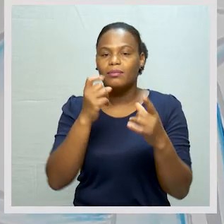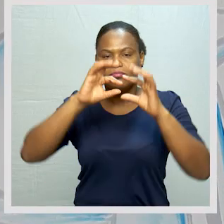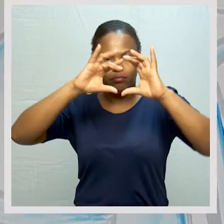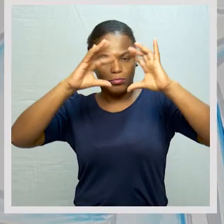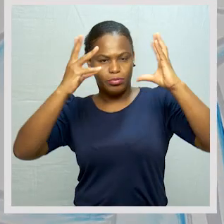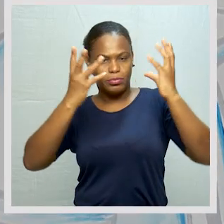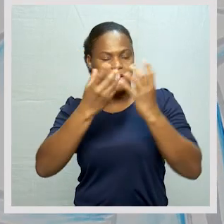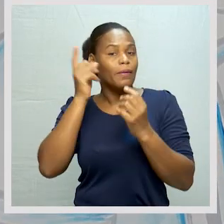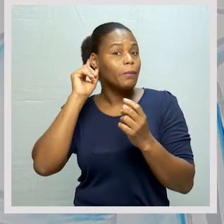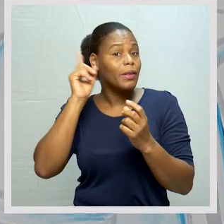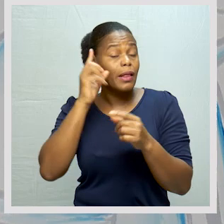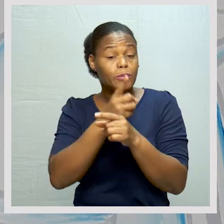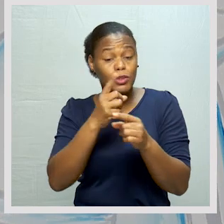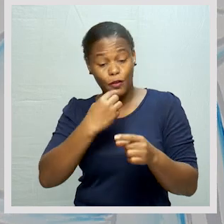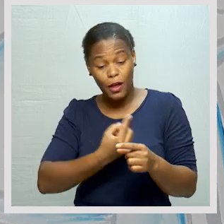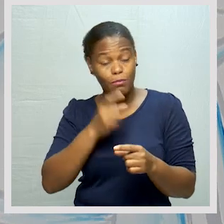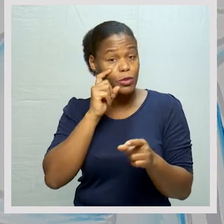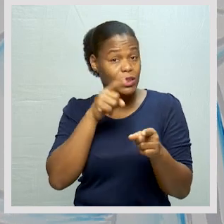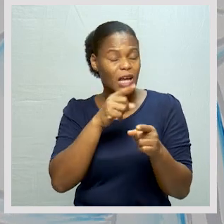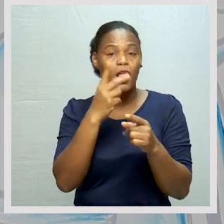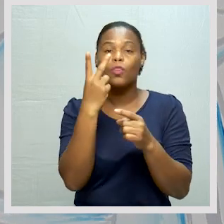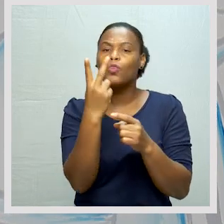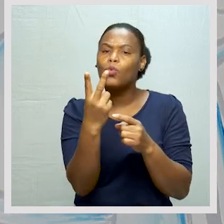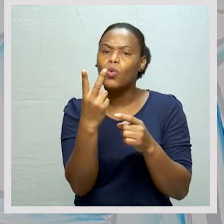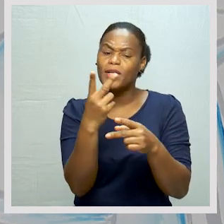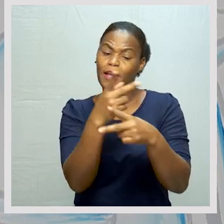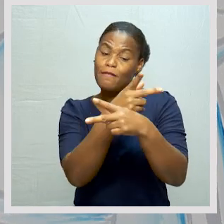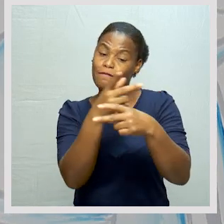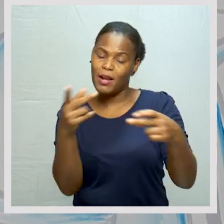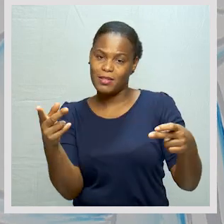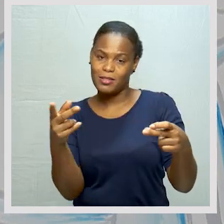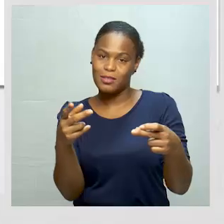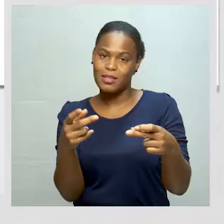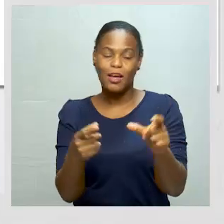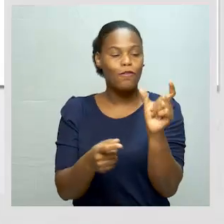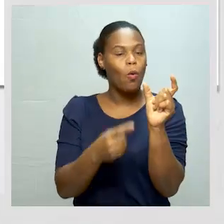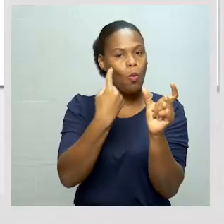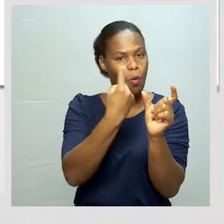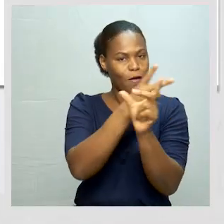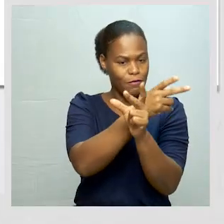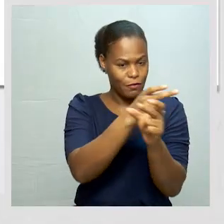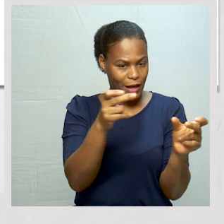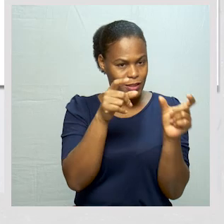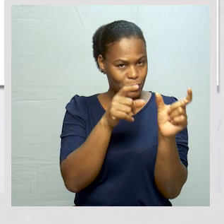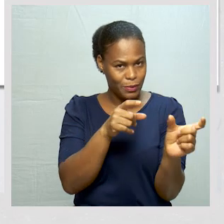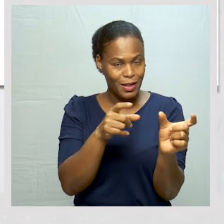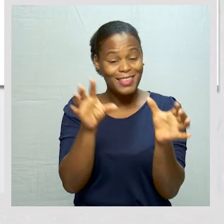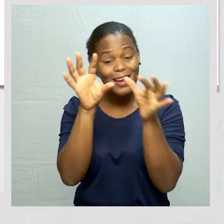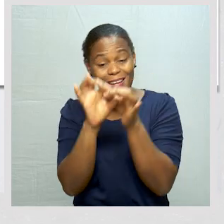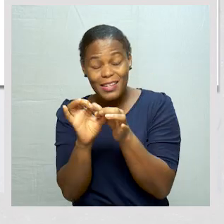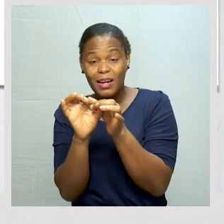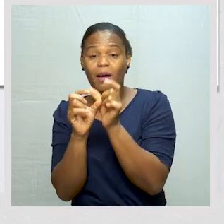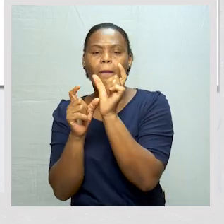são duas frases numa só. Podemos separar esta frase fazendo duas esta frase